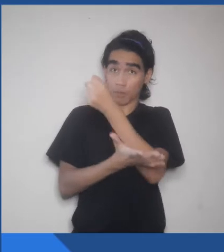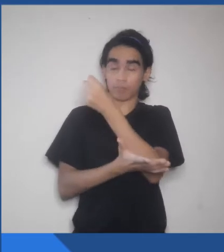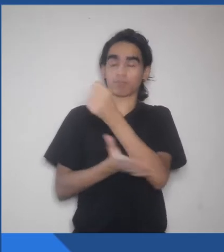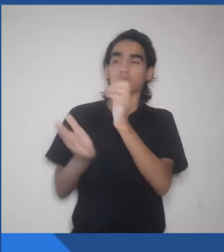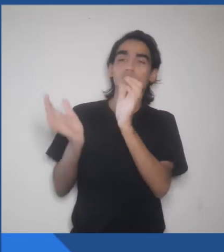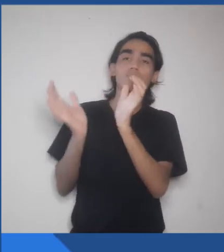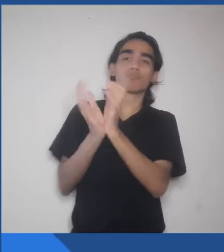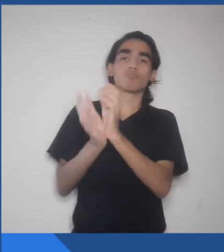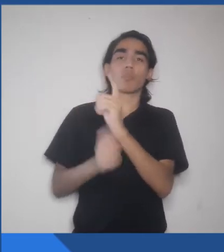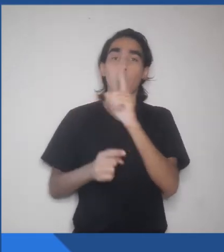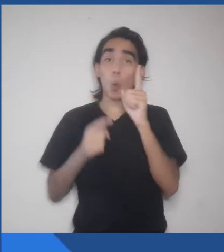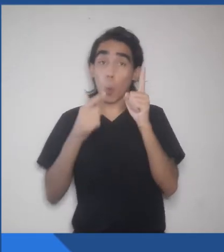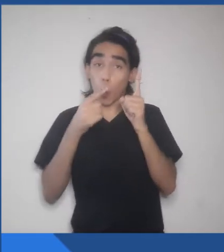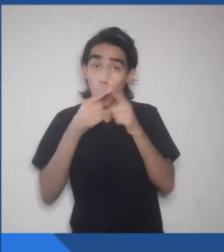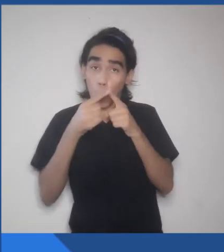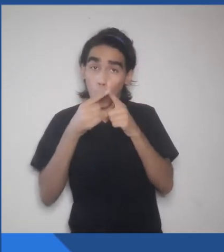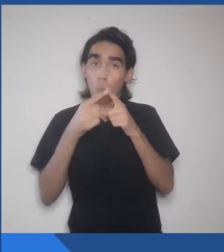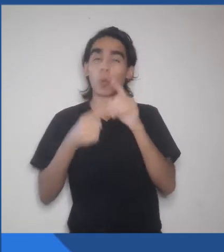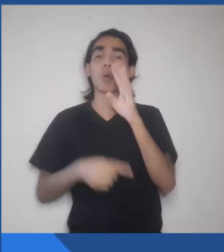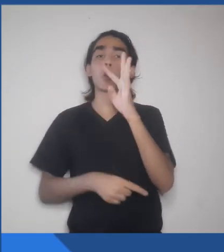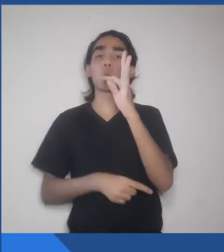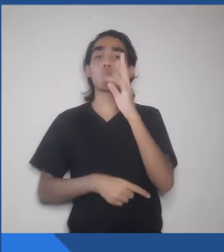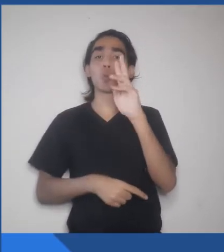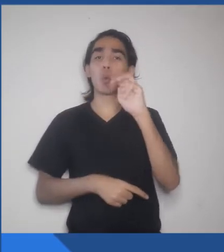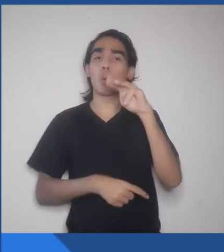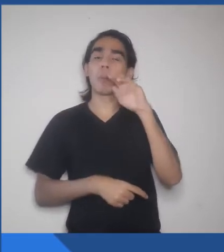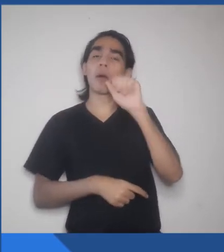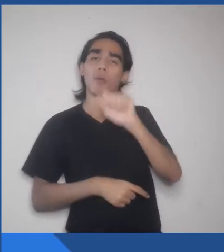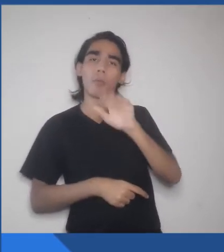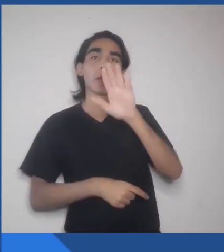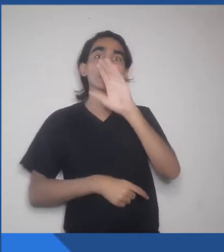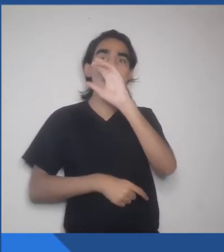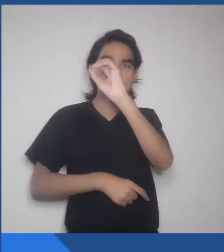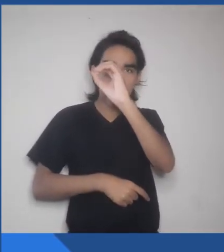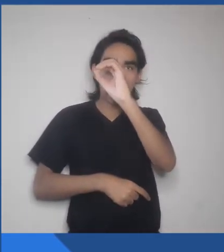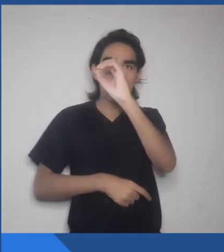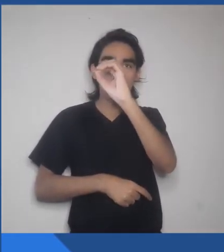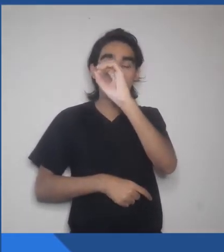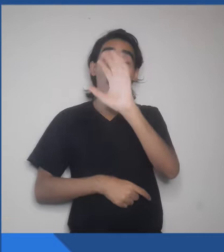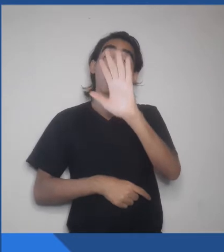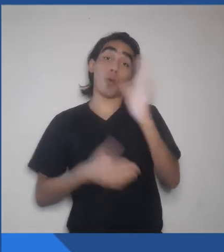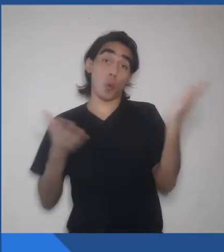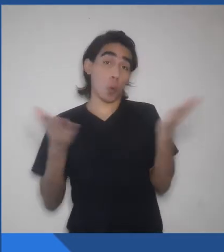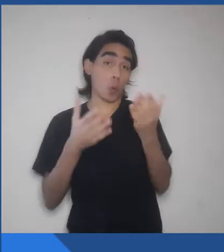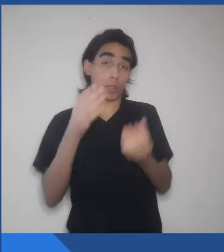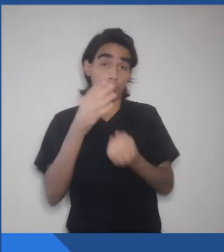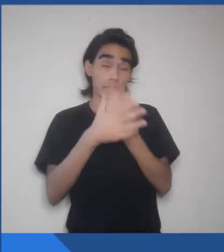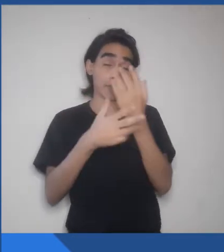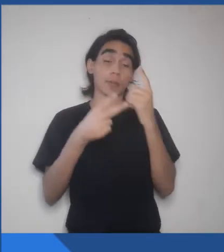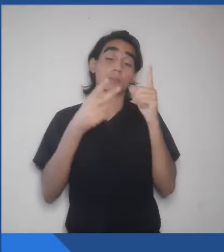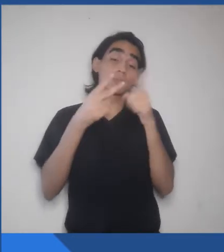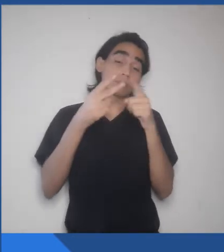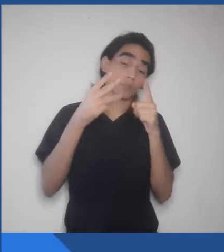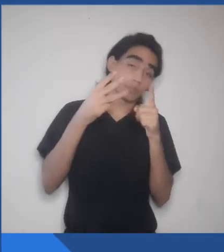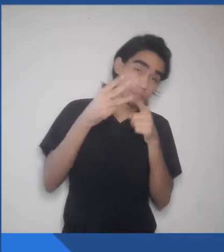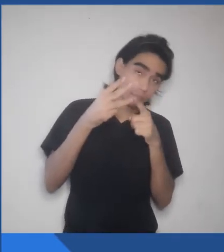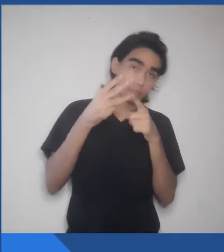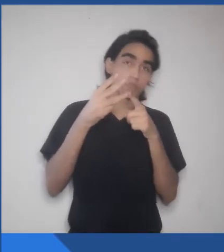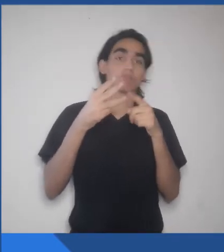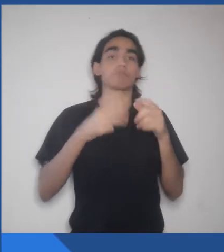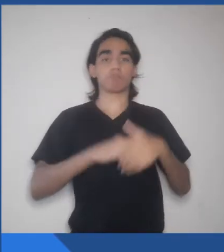grupo chamado Turma 1 e ele mostra para a gente que ele tem 0 participantes. Então vamos criar os outros 2 grupos.